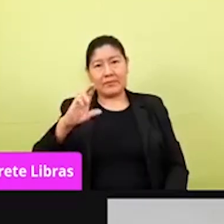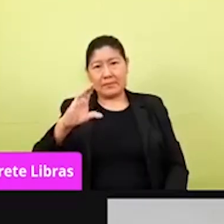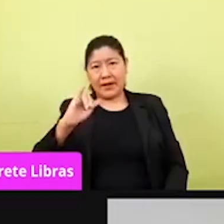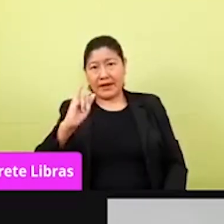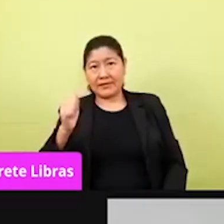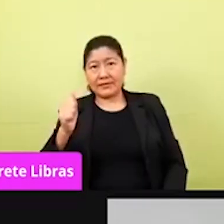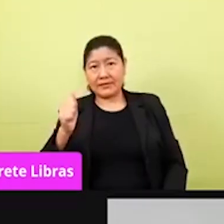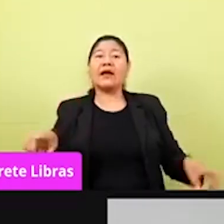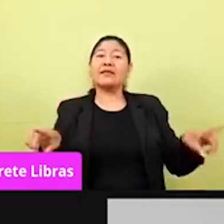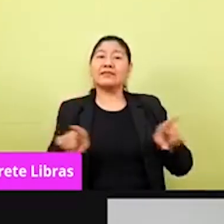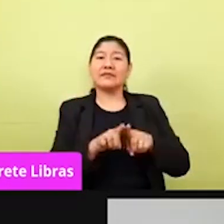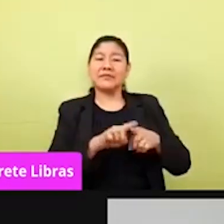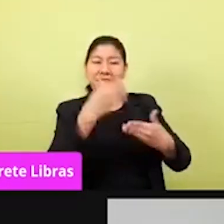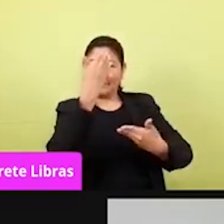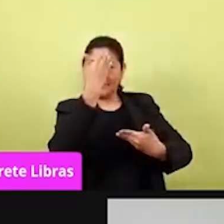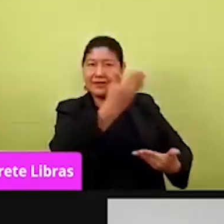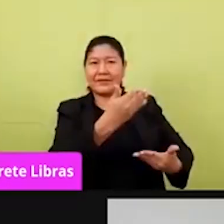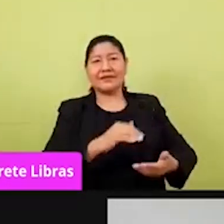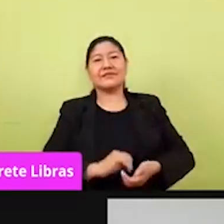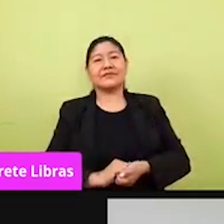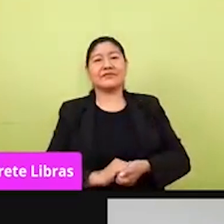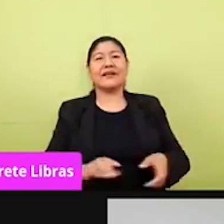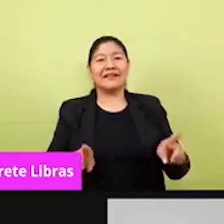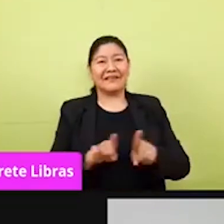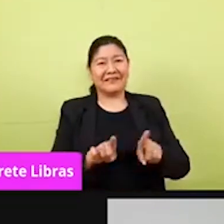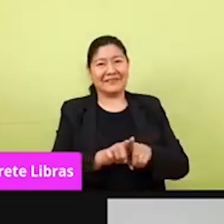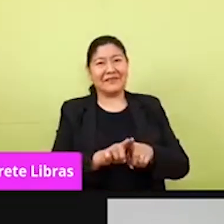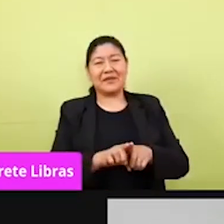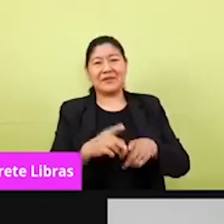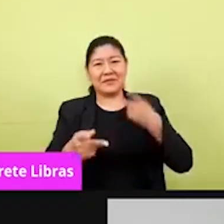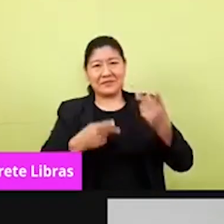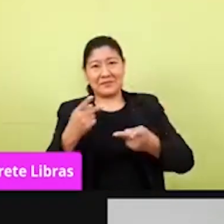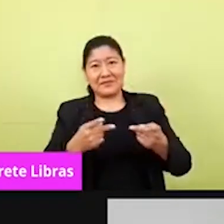tem que fazer propaganda, né, que nós fizemos aí o Minuto Maria da Penha,